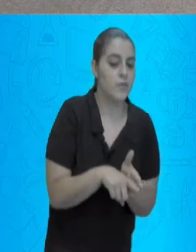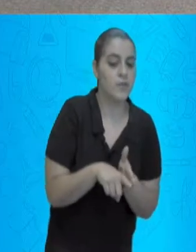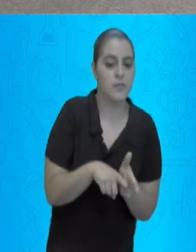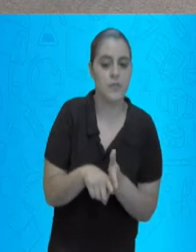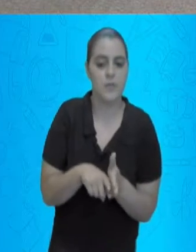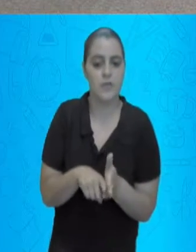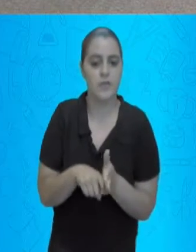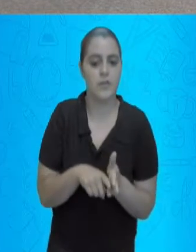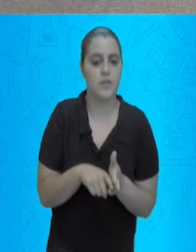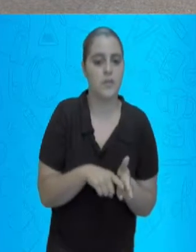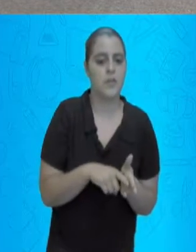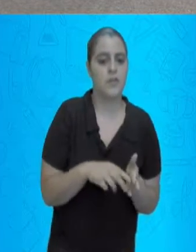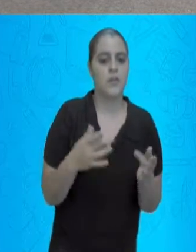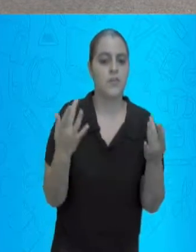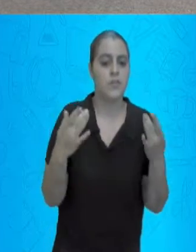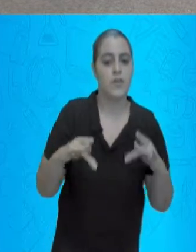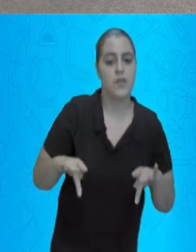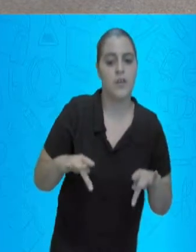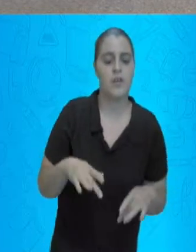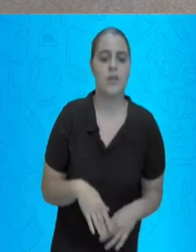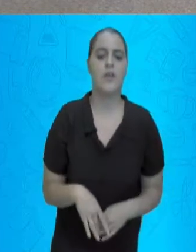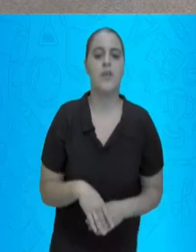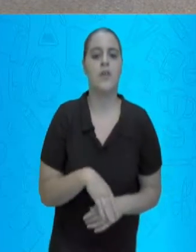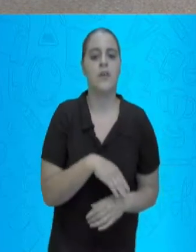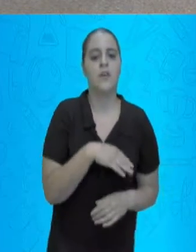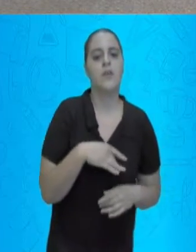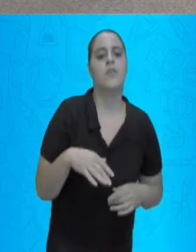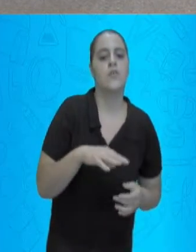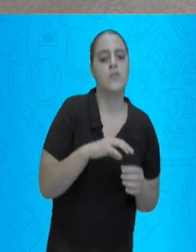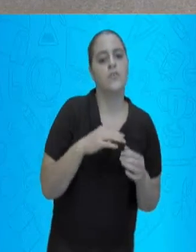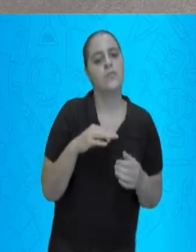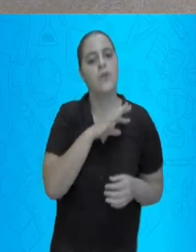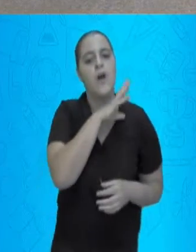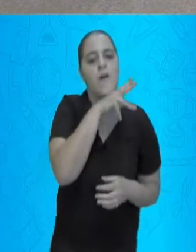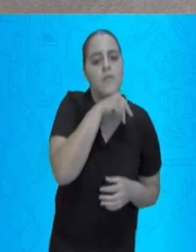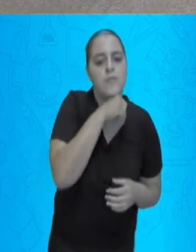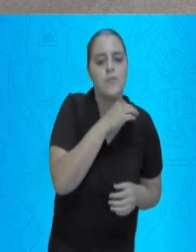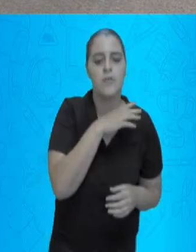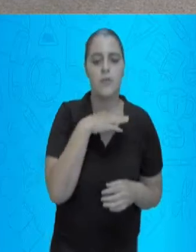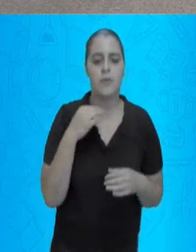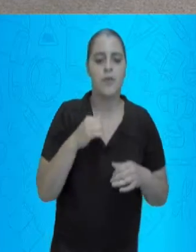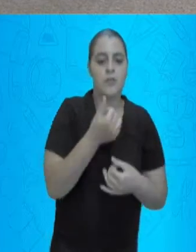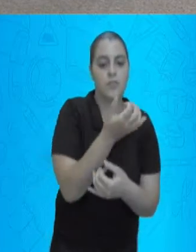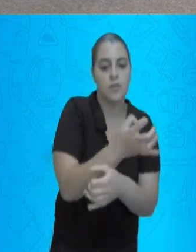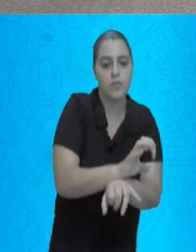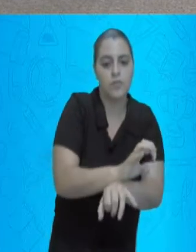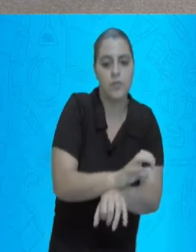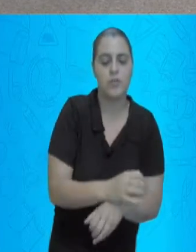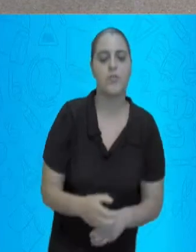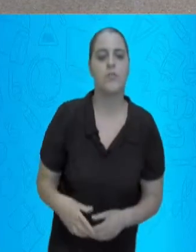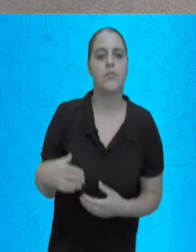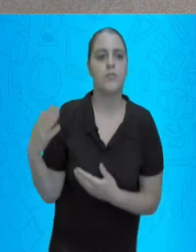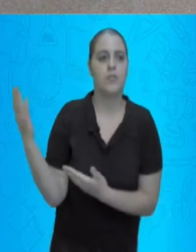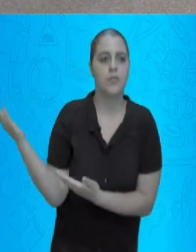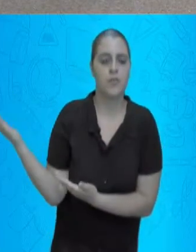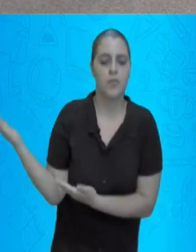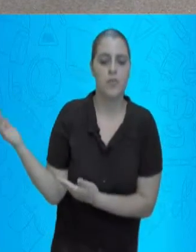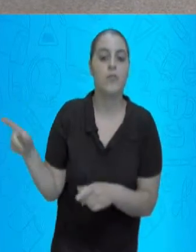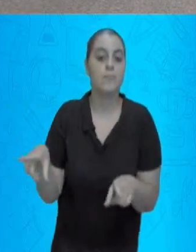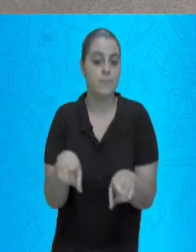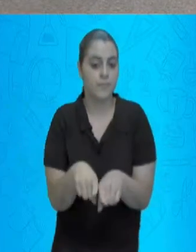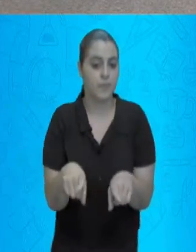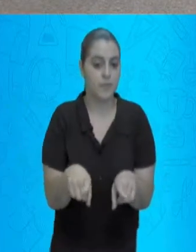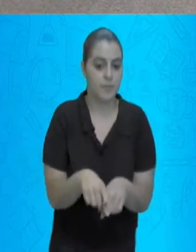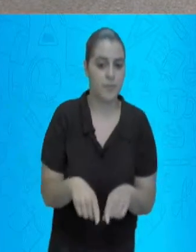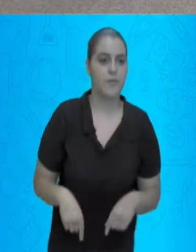de restos encontrados, através da análise das ossadas que são encontradas.